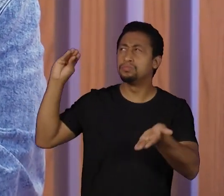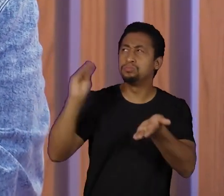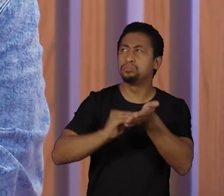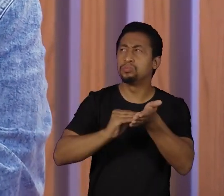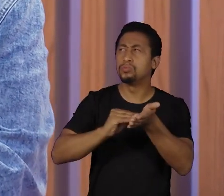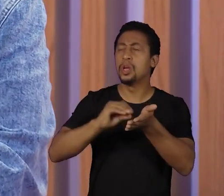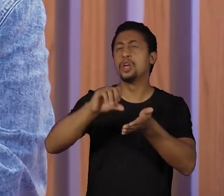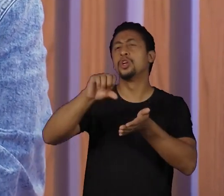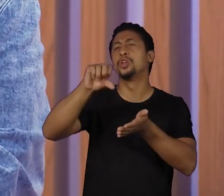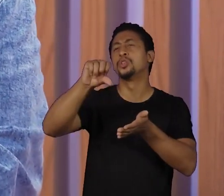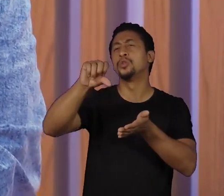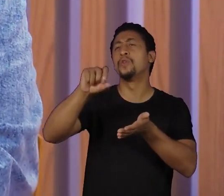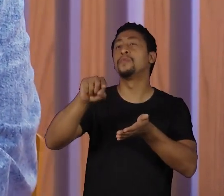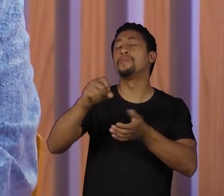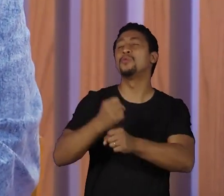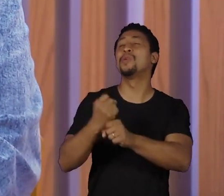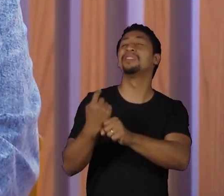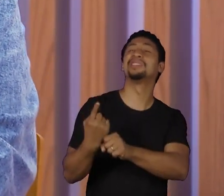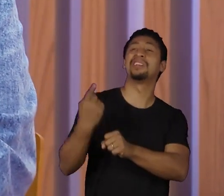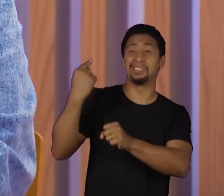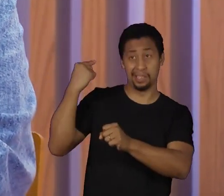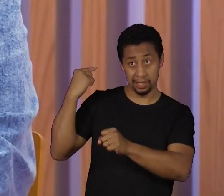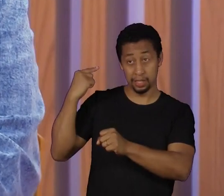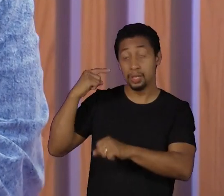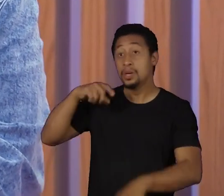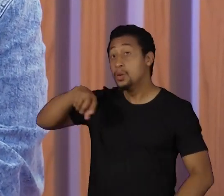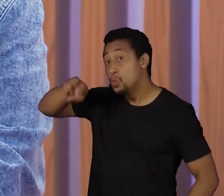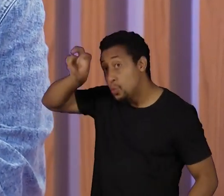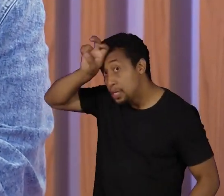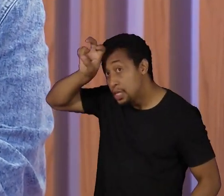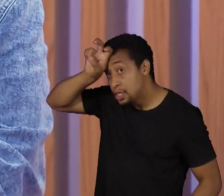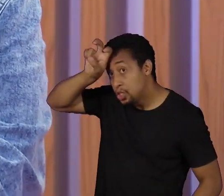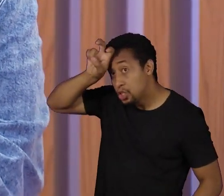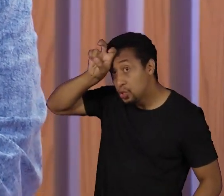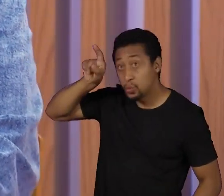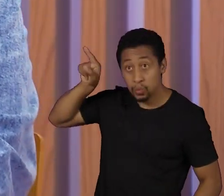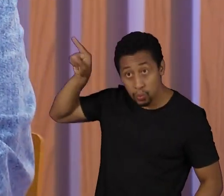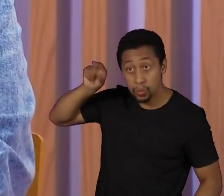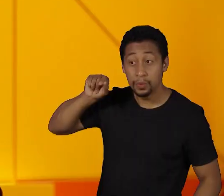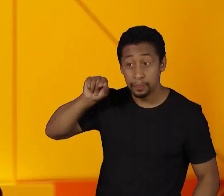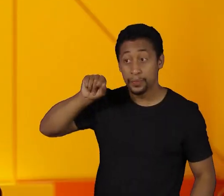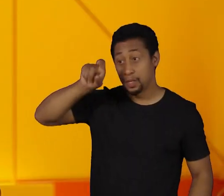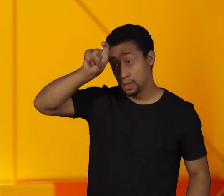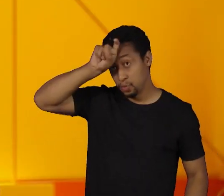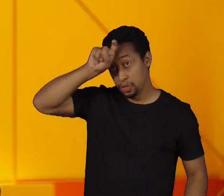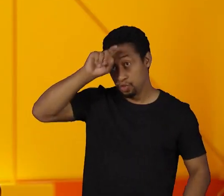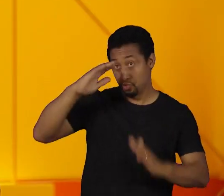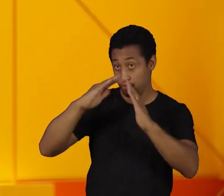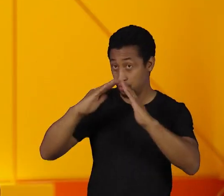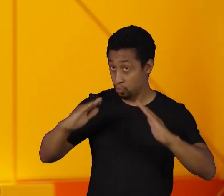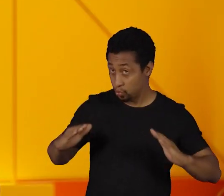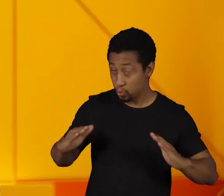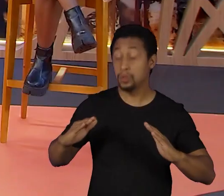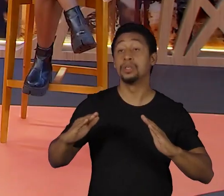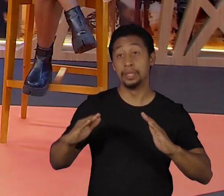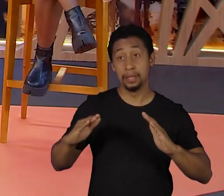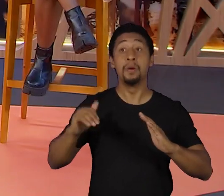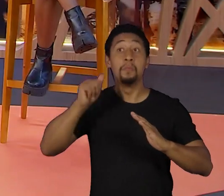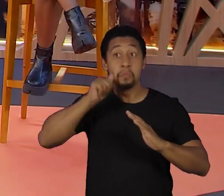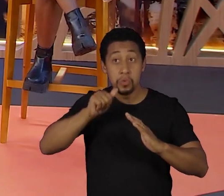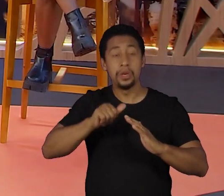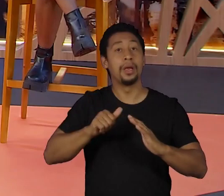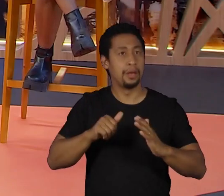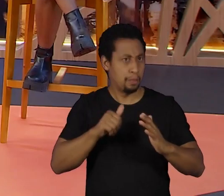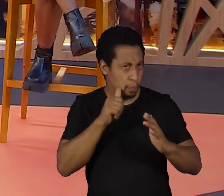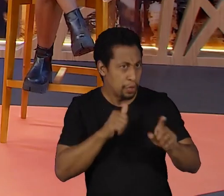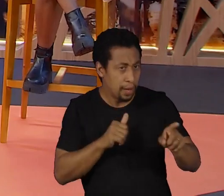anos atrás, no Egito, né? Então, já tem um gancho aí de que é o povo preto, povo também. Povo preto, africano. Mulher, né? E mulheres fazendo. Mulher